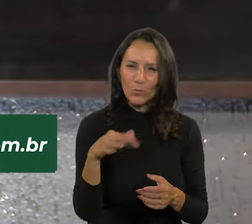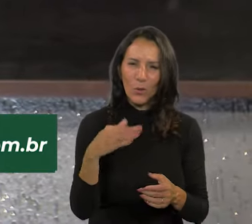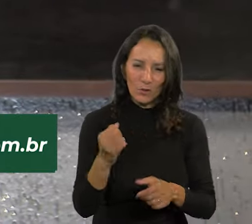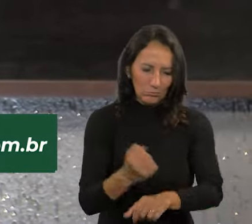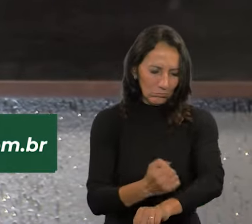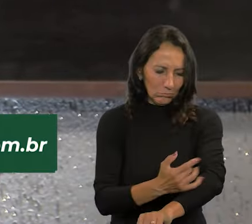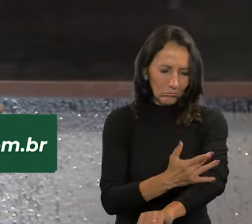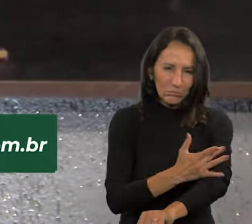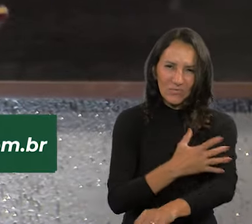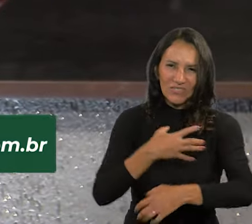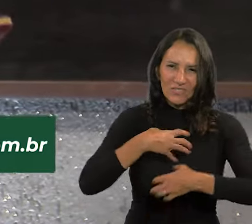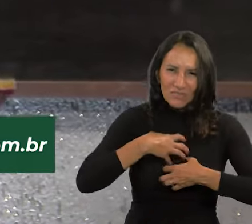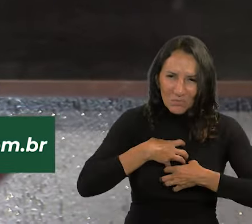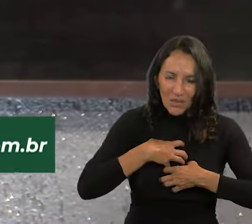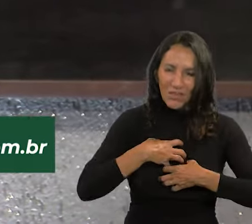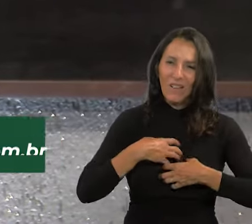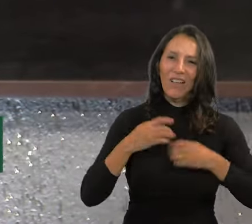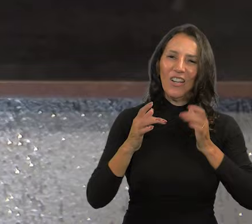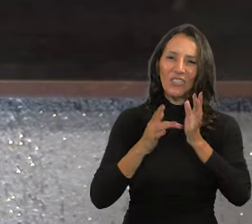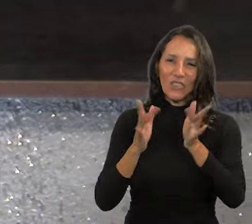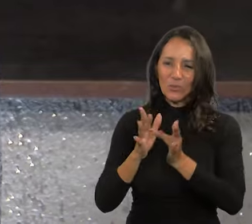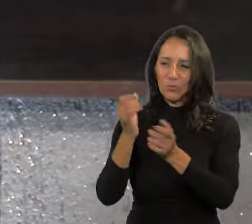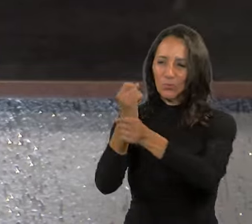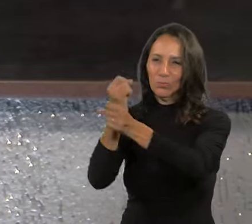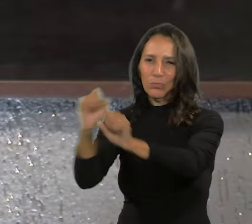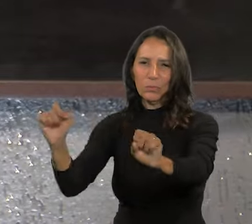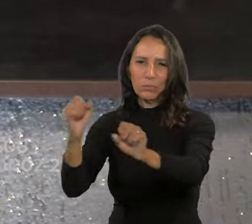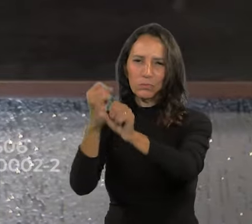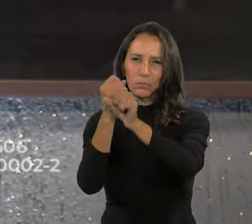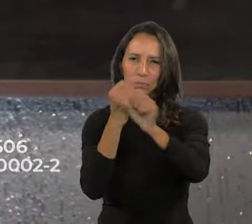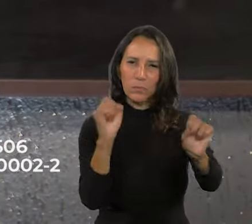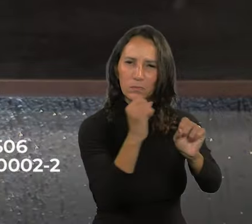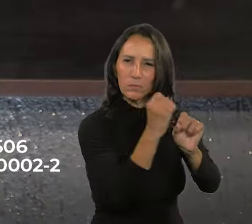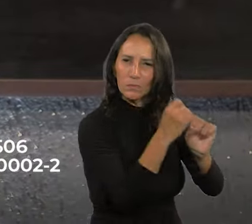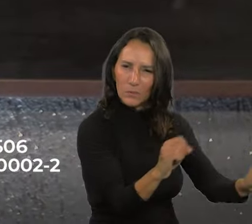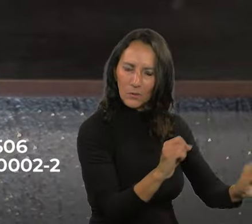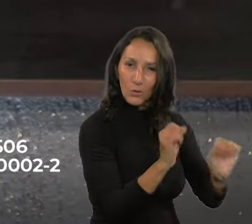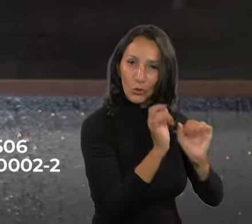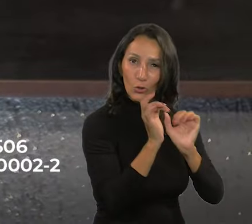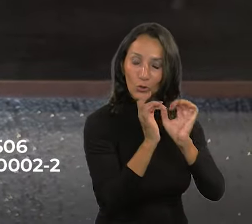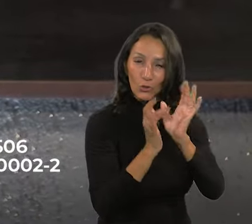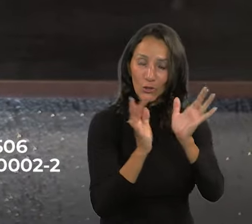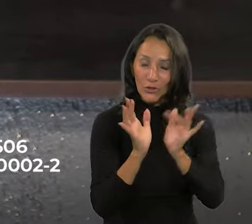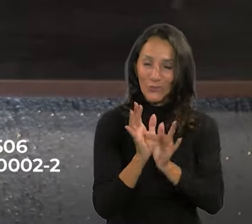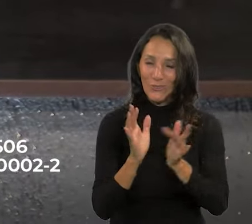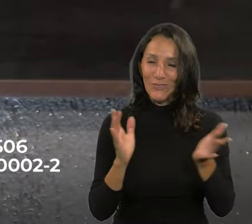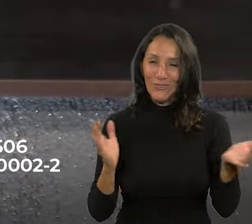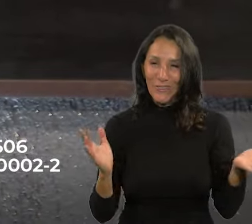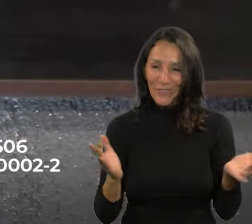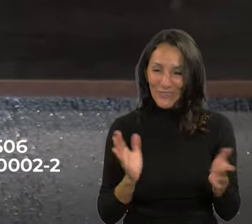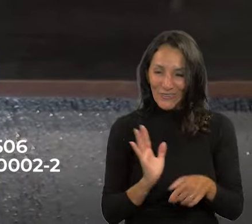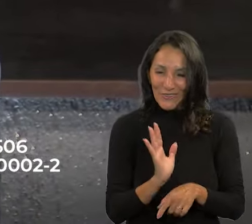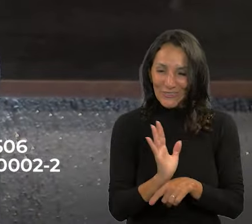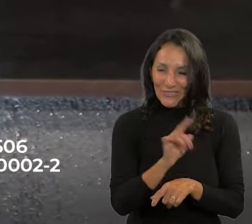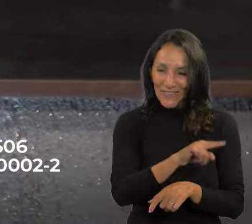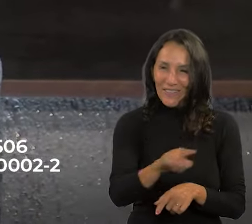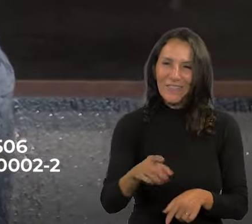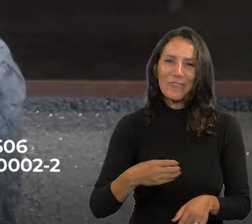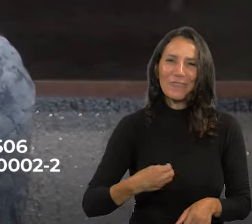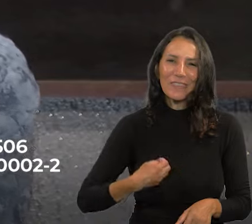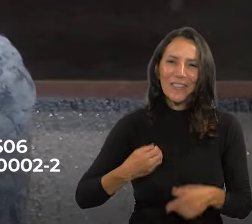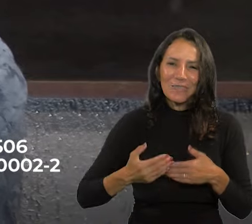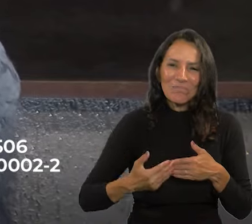emocionais, Jesus as libertou e trouxe uma nova razão de viver para estas pessoas.